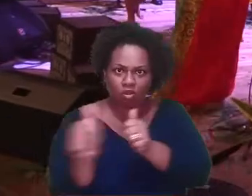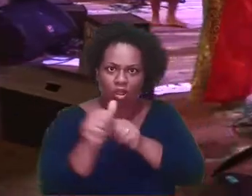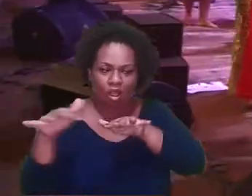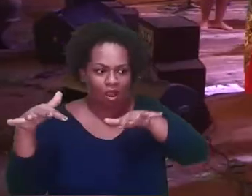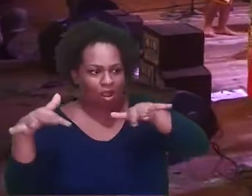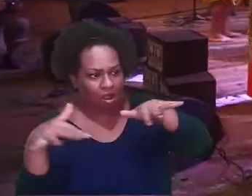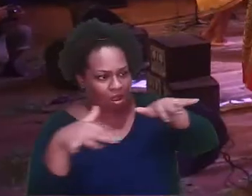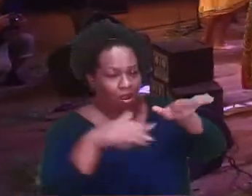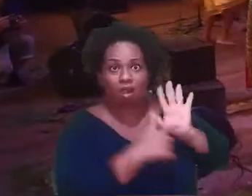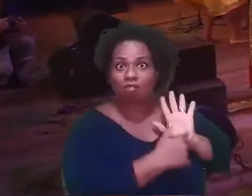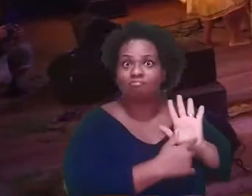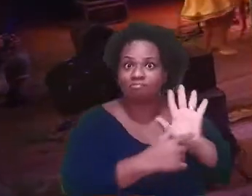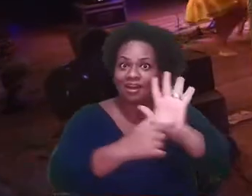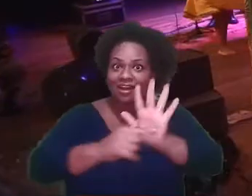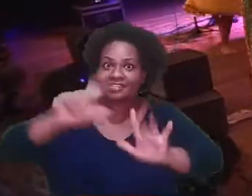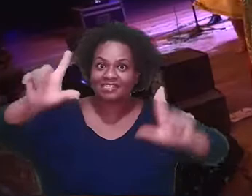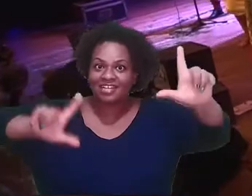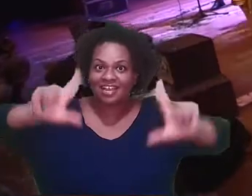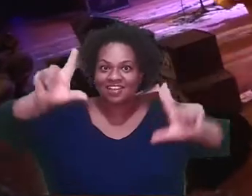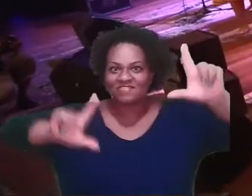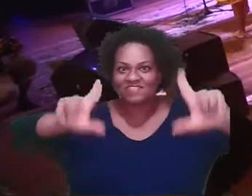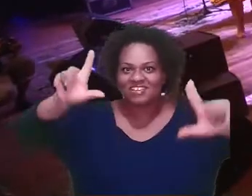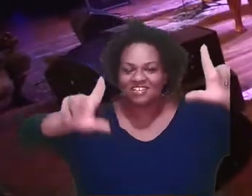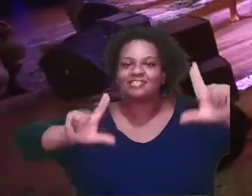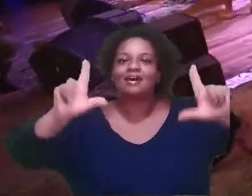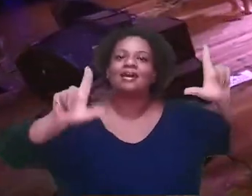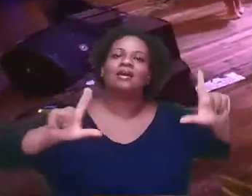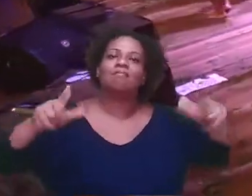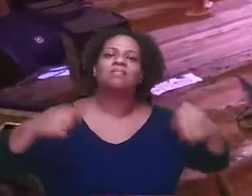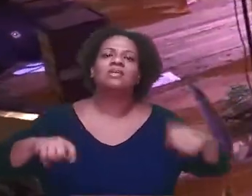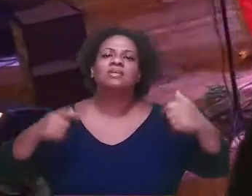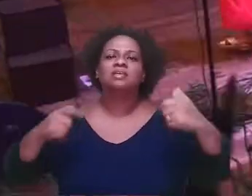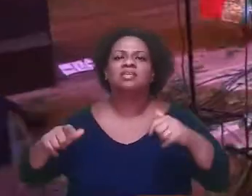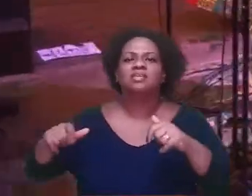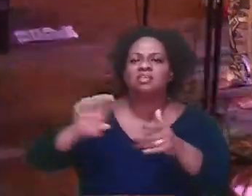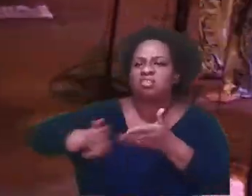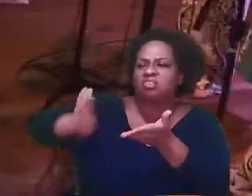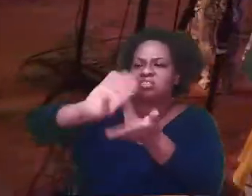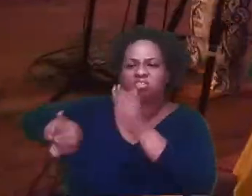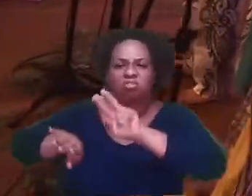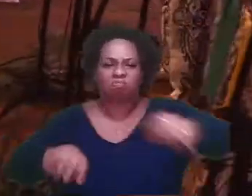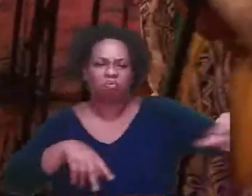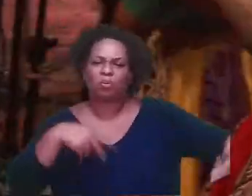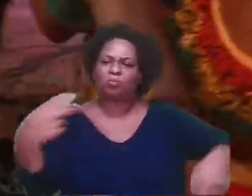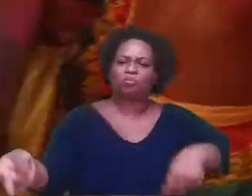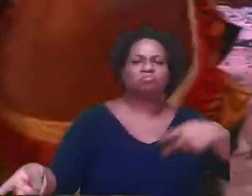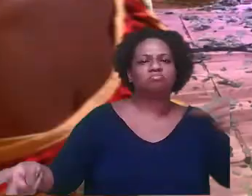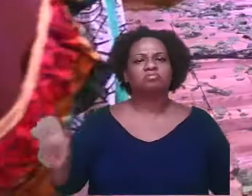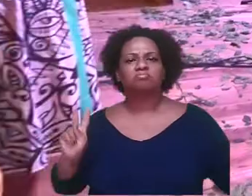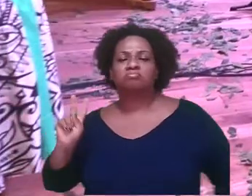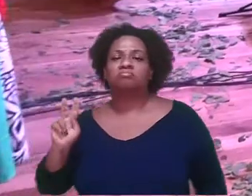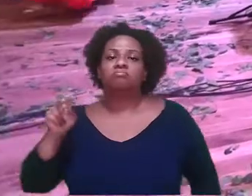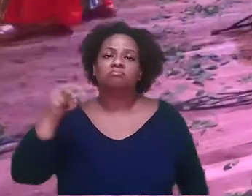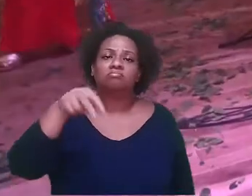hora do pau comer. Chegou os pontos de cultura. Tá na hora do pau comer. Pra fuder com a estrutura. Tá